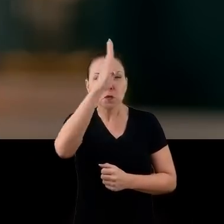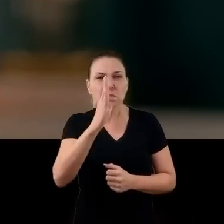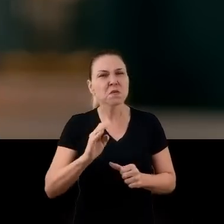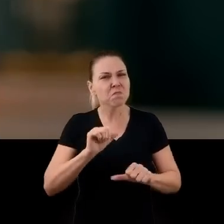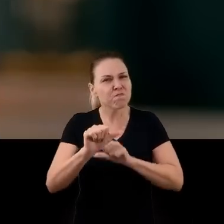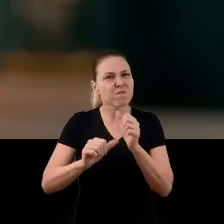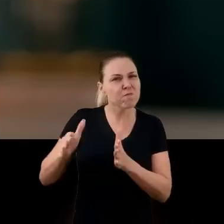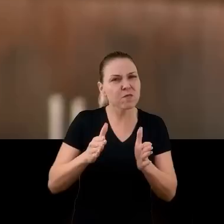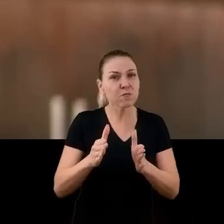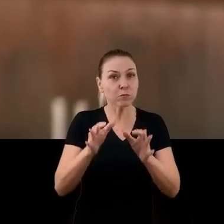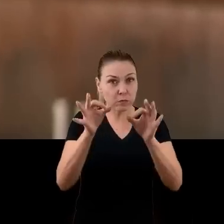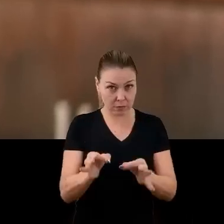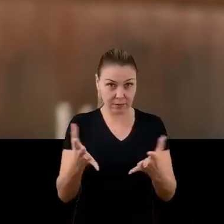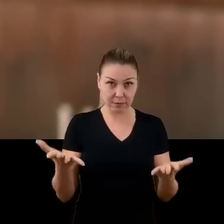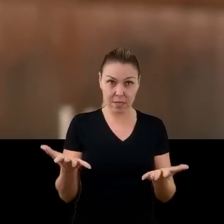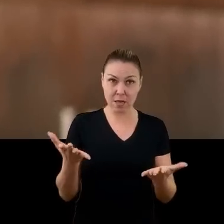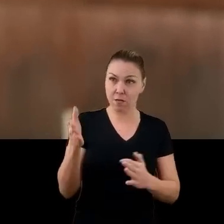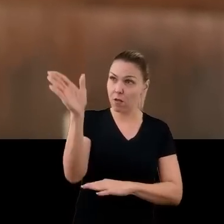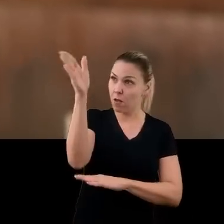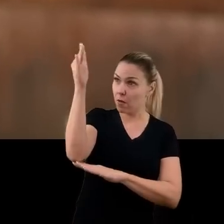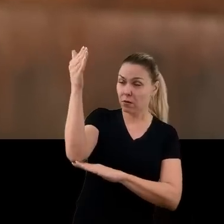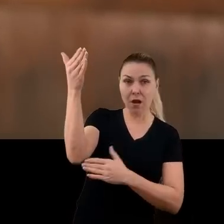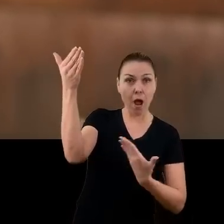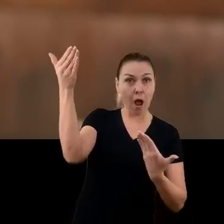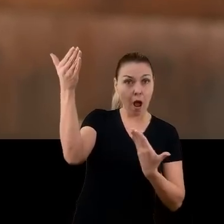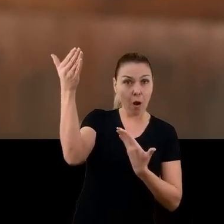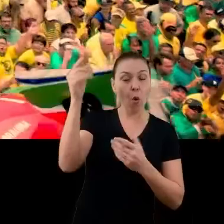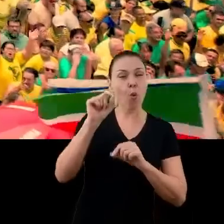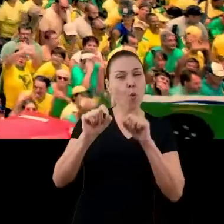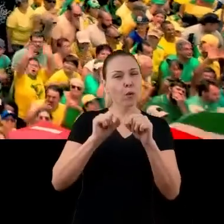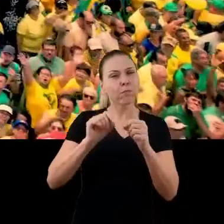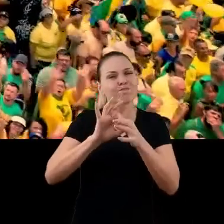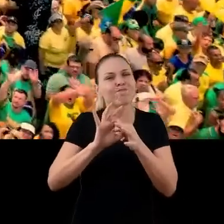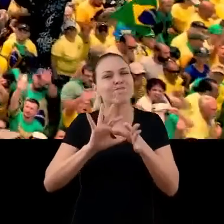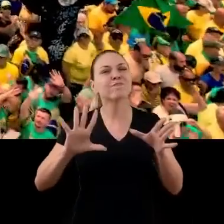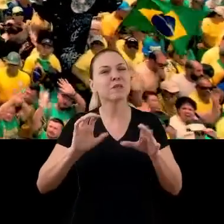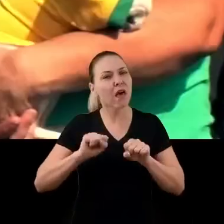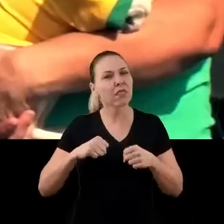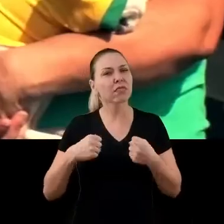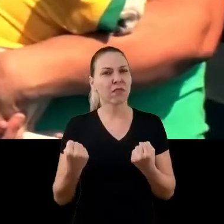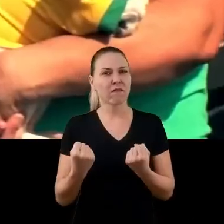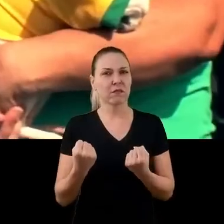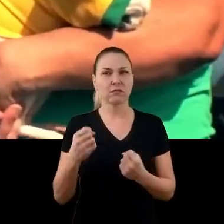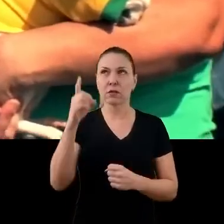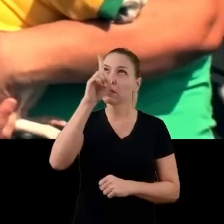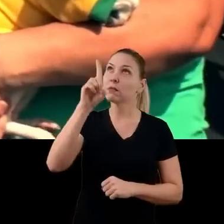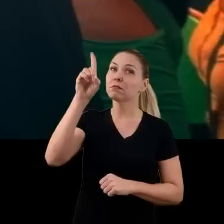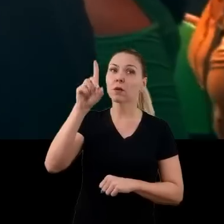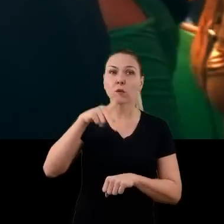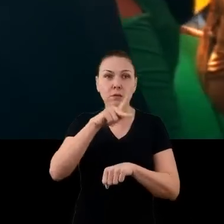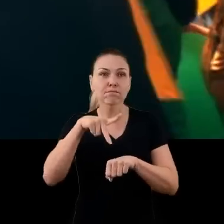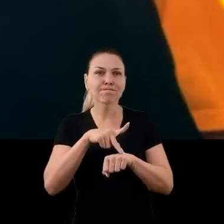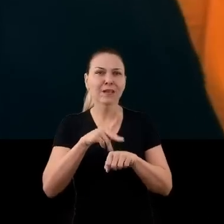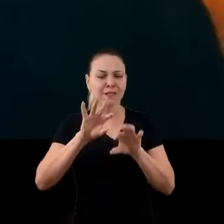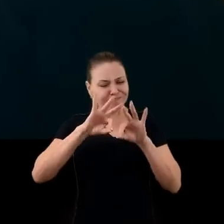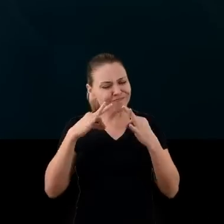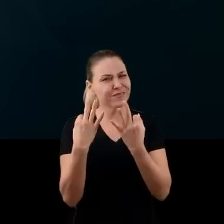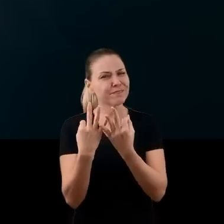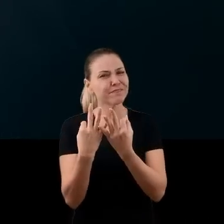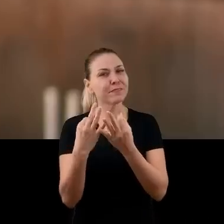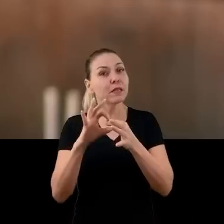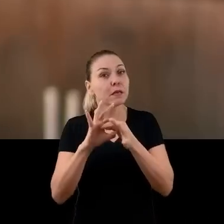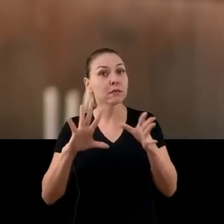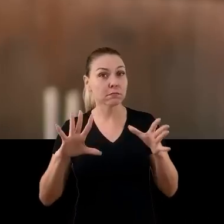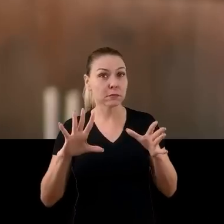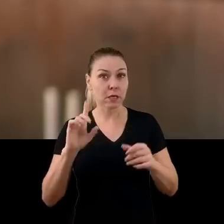o destino do Brasil. E a grande bandeira nossa no momento, né, é a liberdade. Deus, pátria, família e